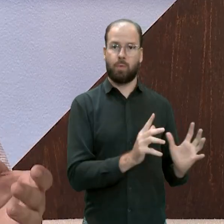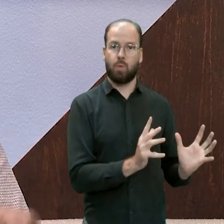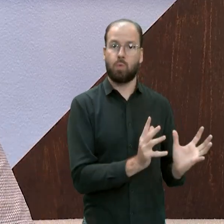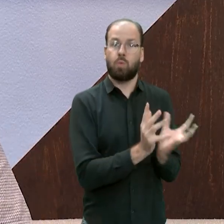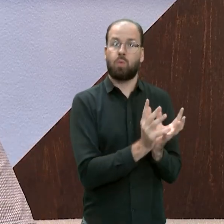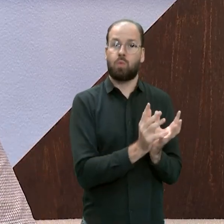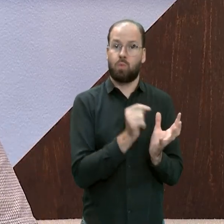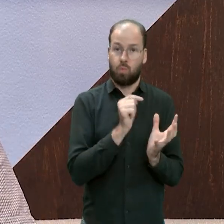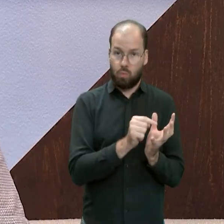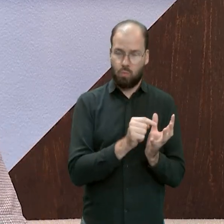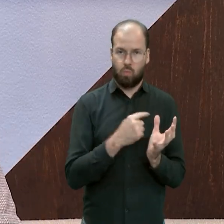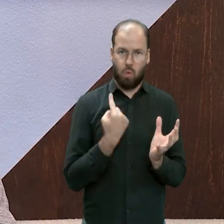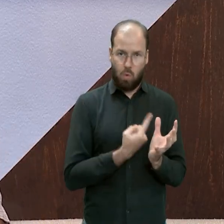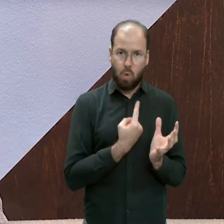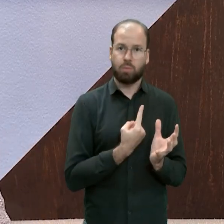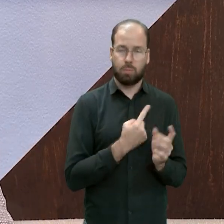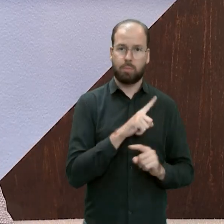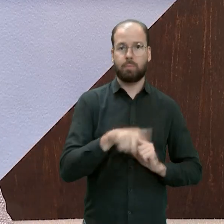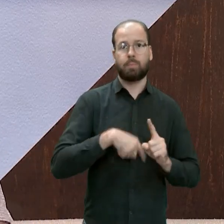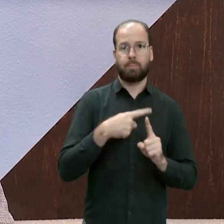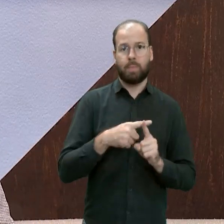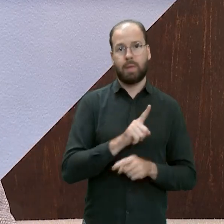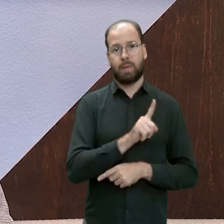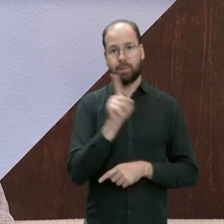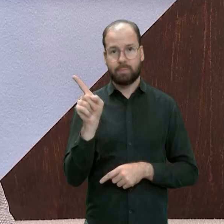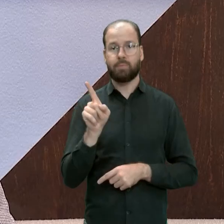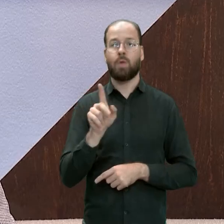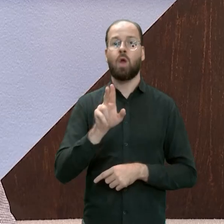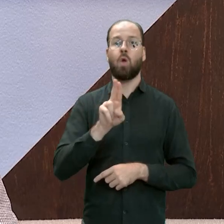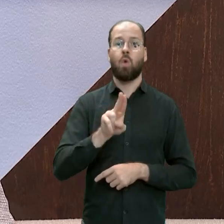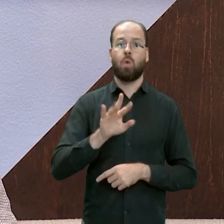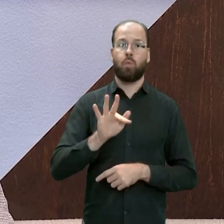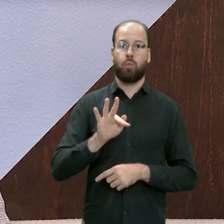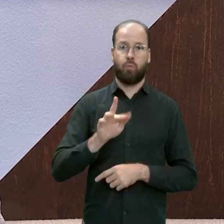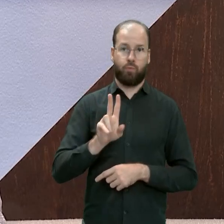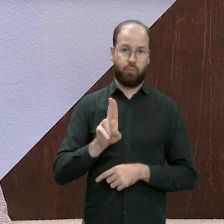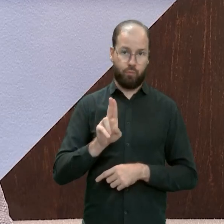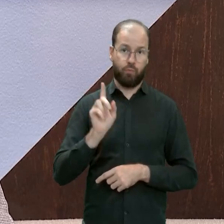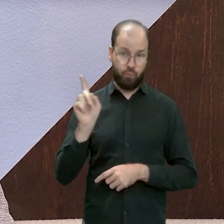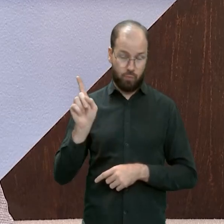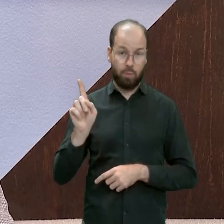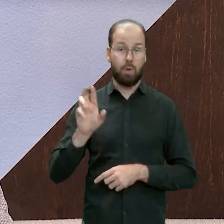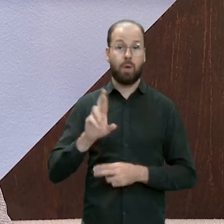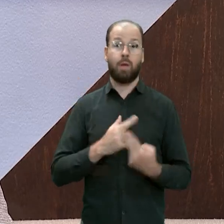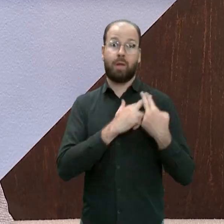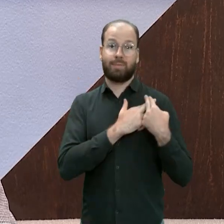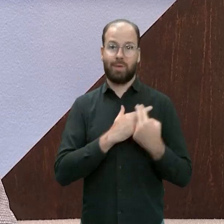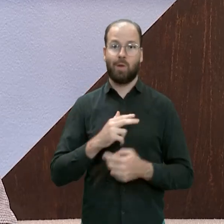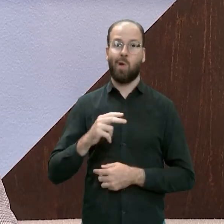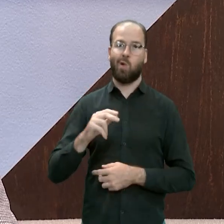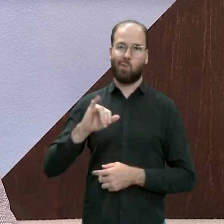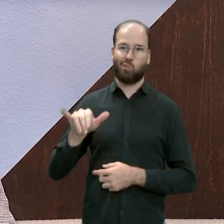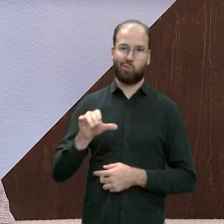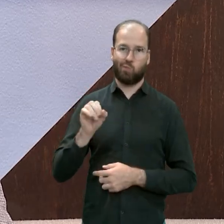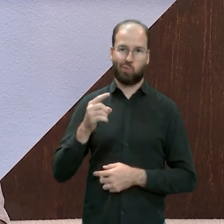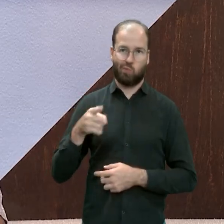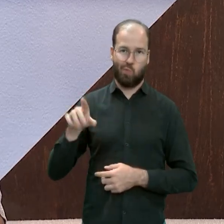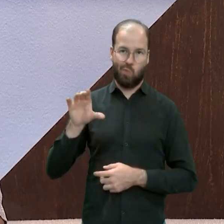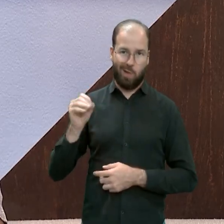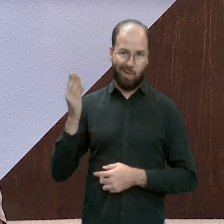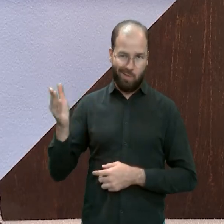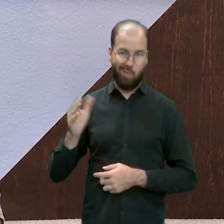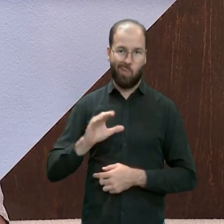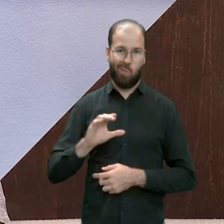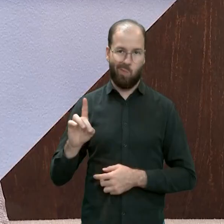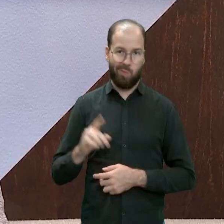grupos, não só do nosso, mas também da Universidade Federal de Uberlândia, coordenado pelo professor João Petrucci. Então, lá nós